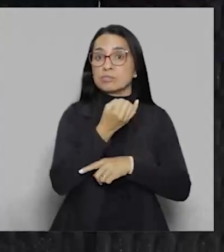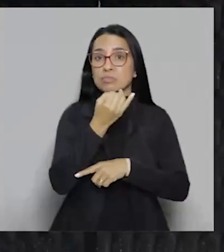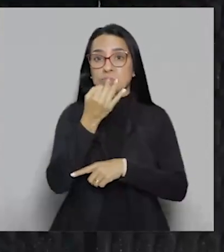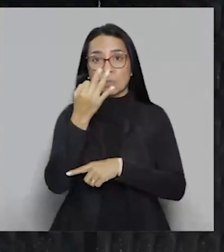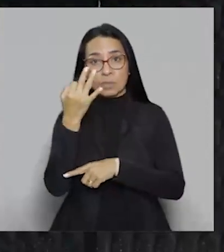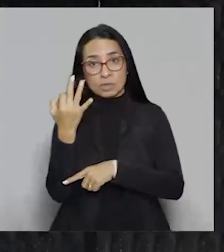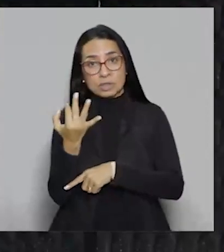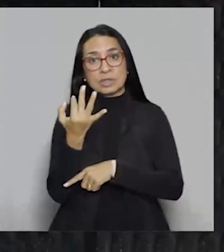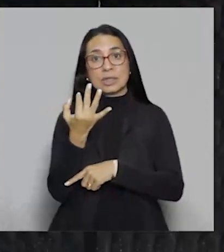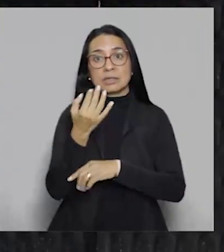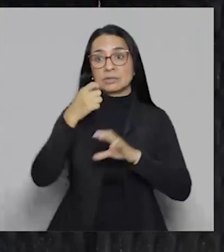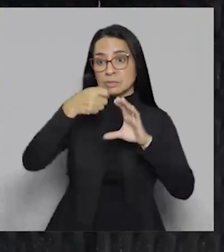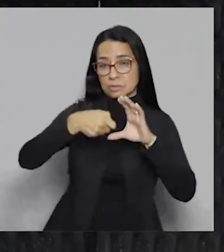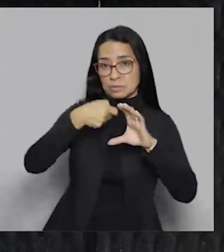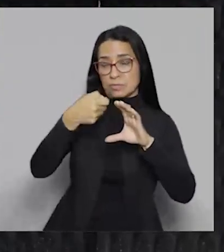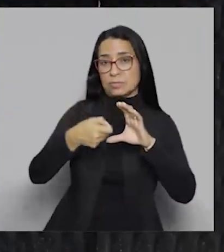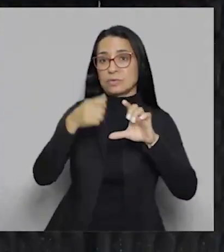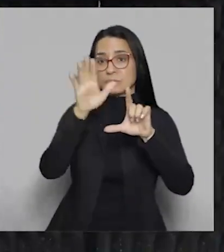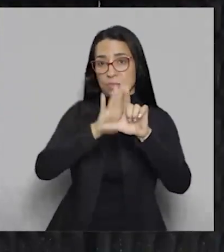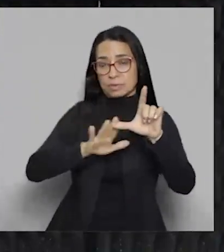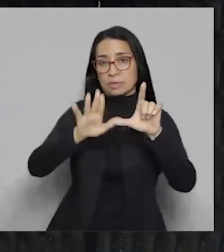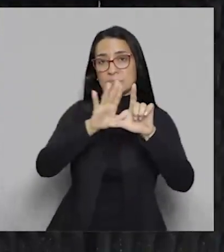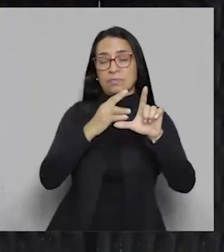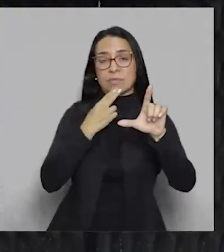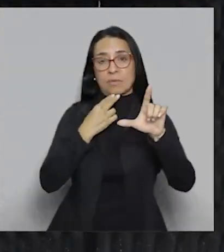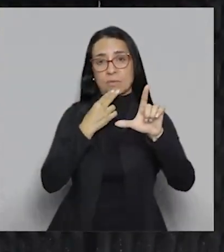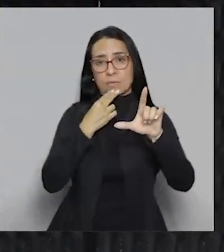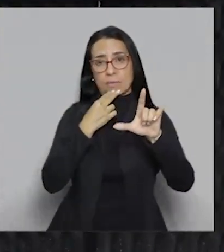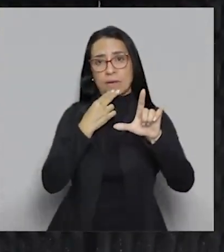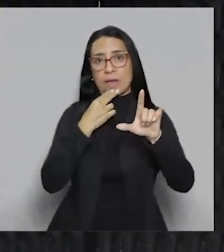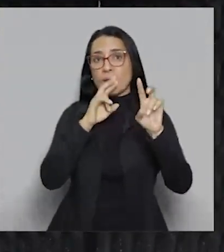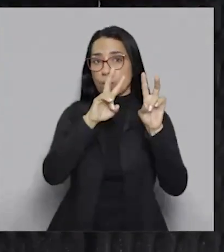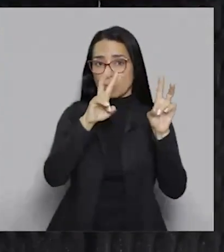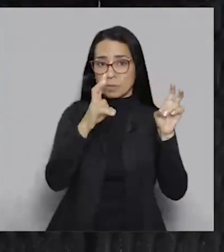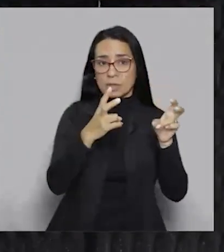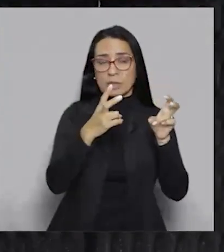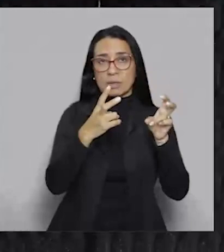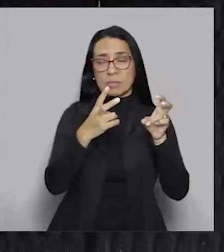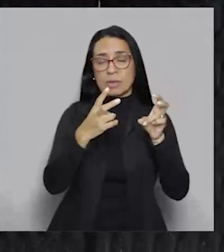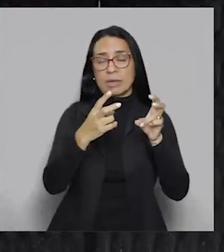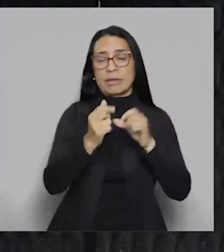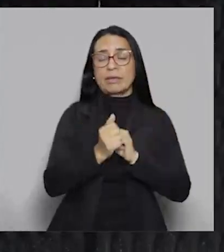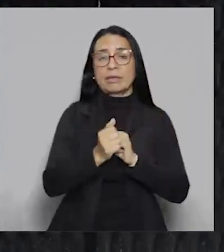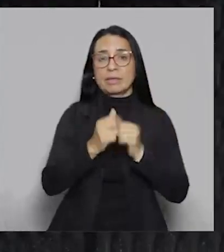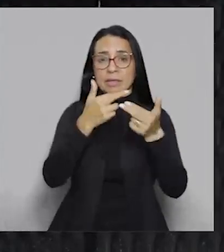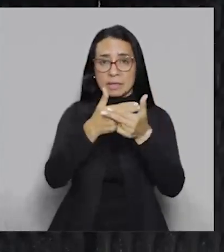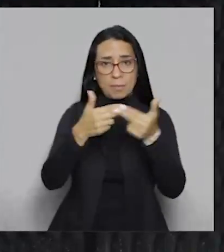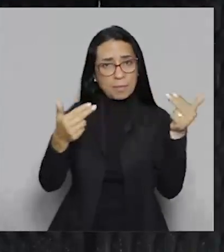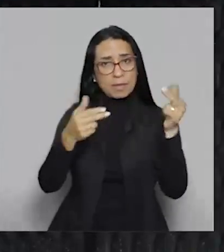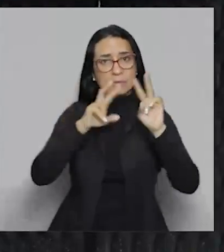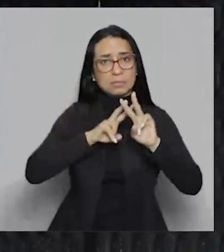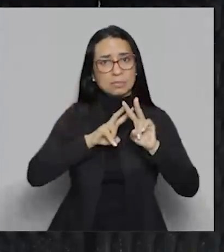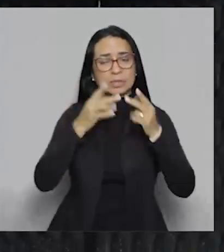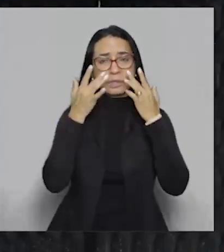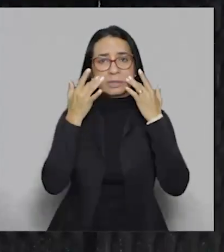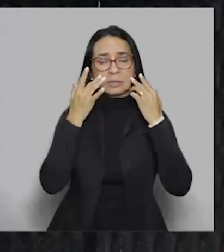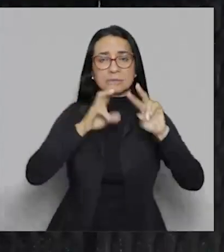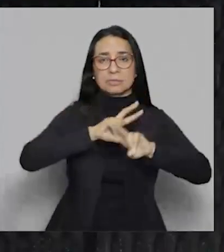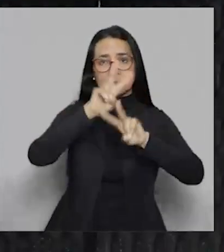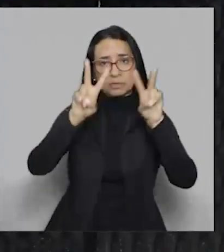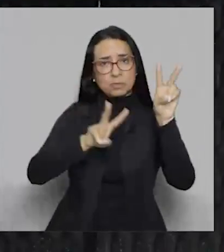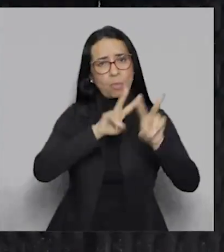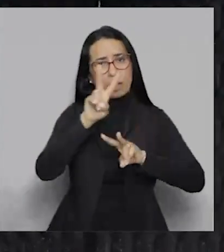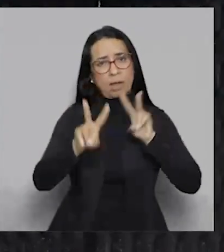de vídeos na plataforma Consolvidia sobre linguagem visual, elementos da linguagem visual, como fazer a leitura de uma